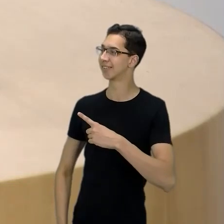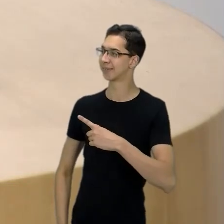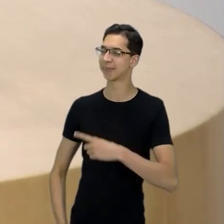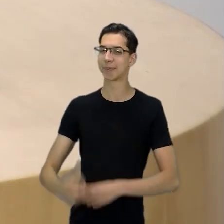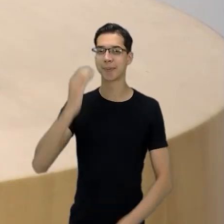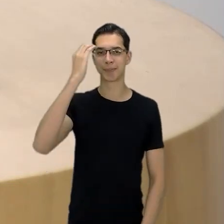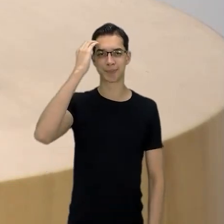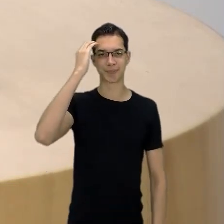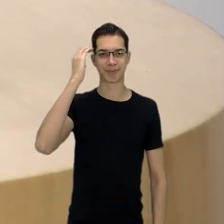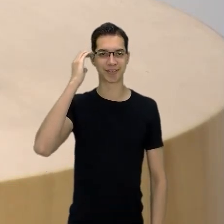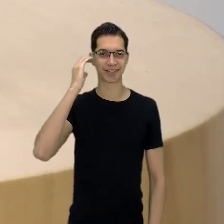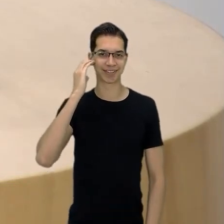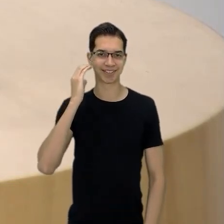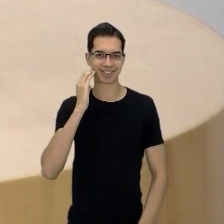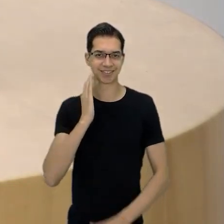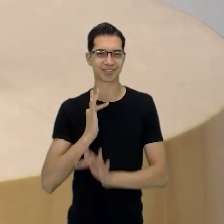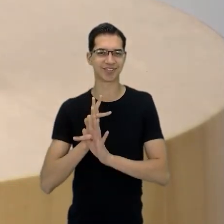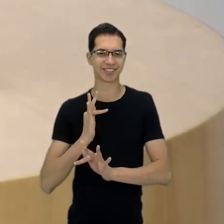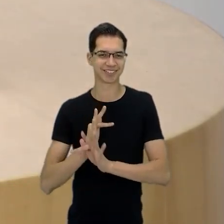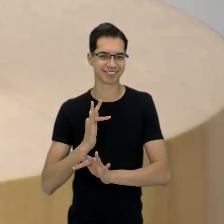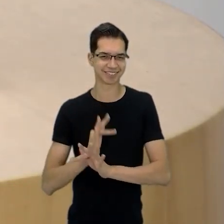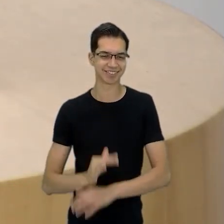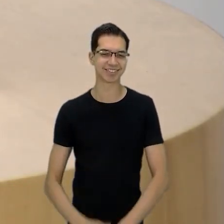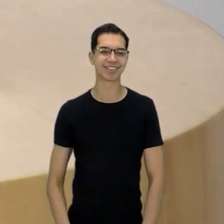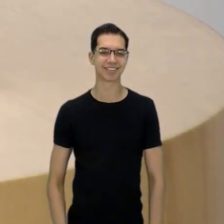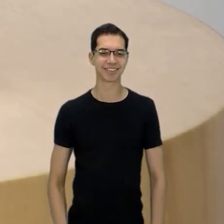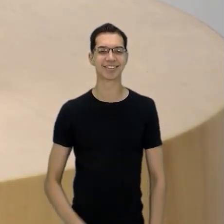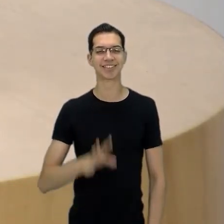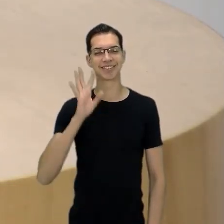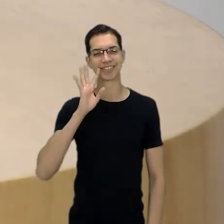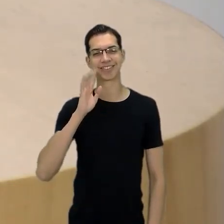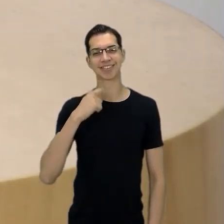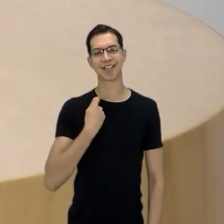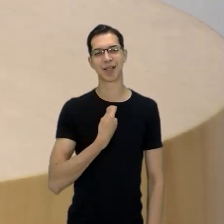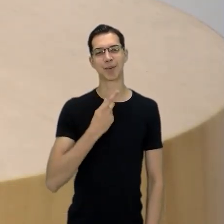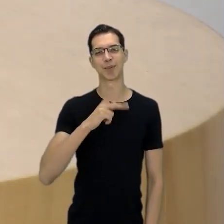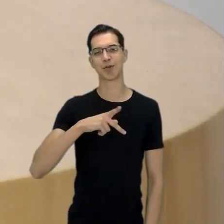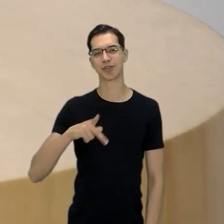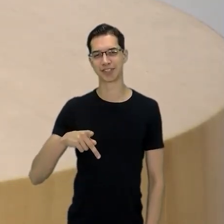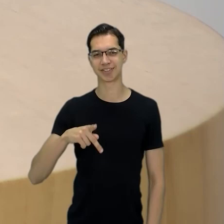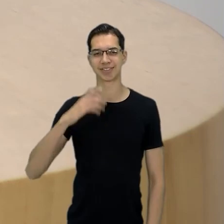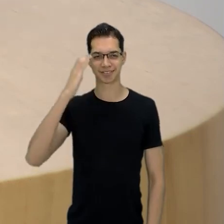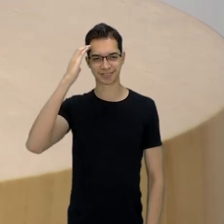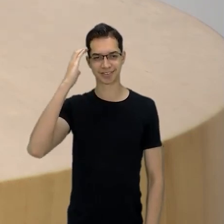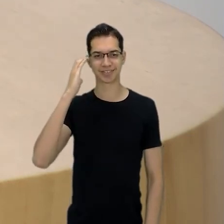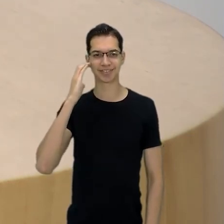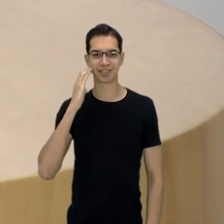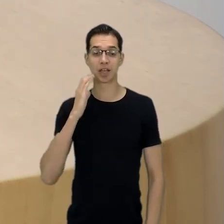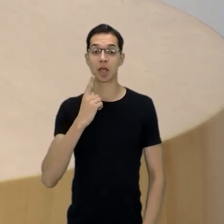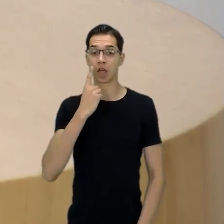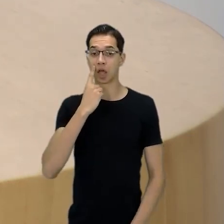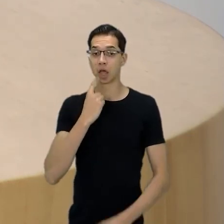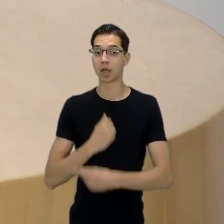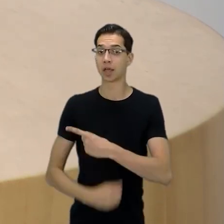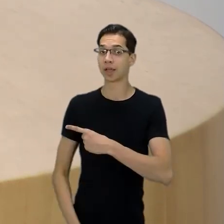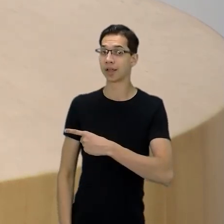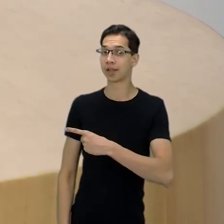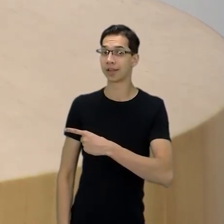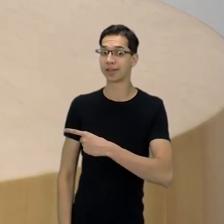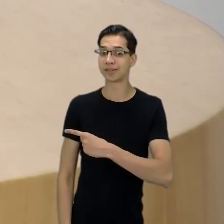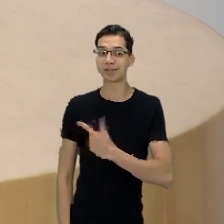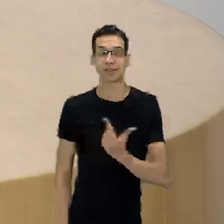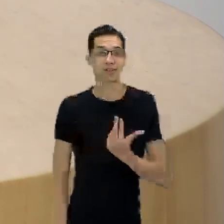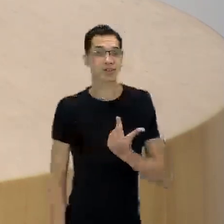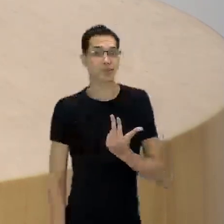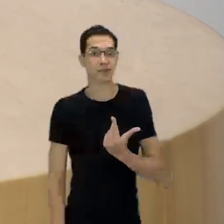Magnifísica, para você observar aí. Tem uma coisa legal, ó, a física nos leva a esse negócio, ó. Vou virar de ponta cabeça e está escrito a mesma coisa,